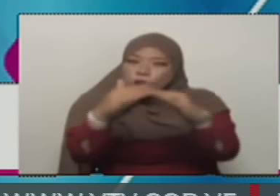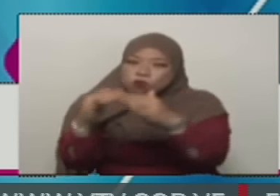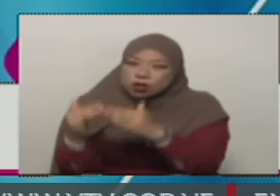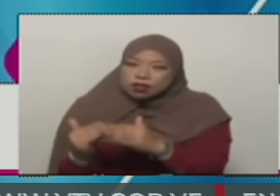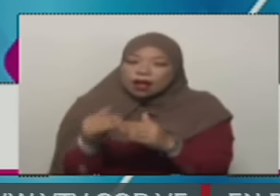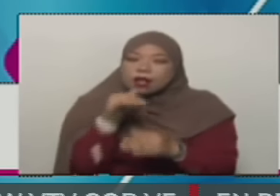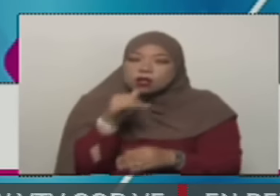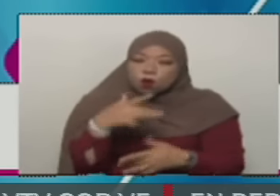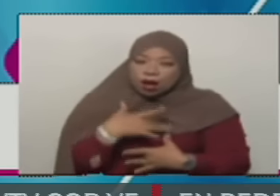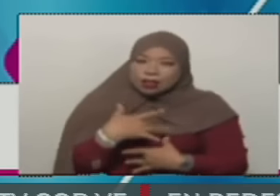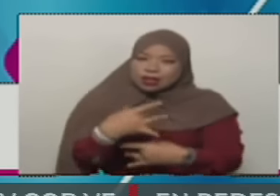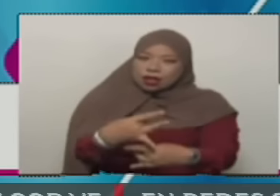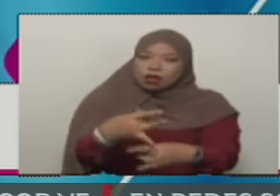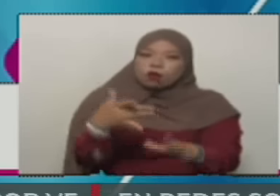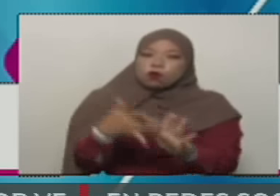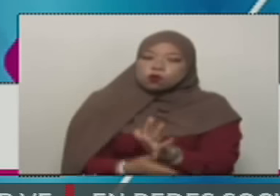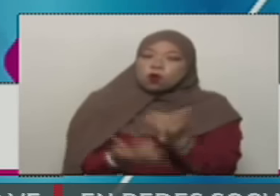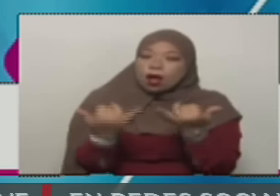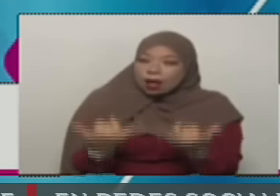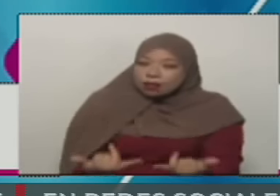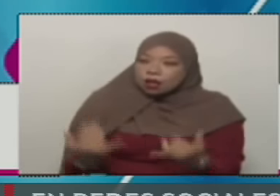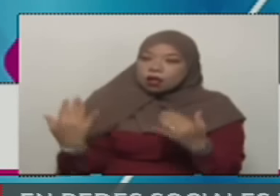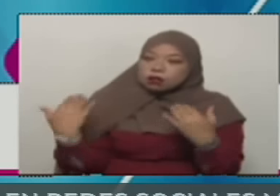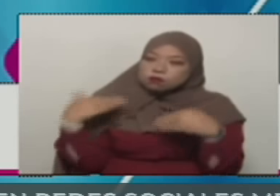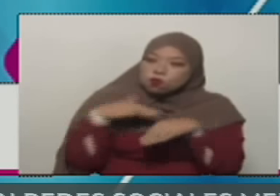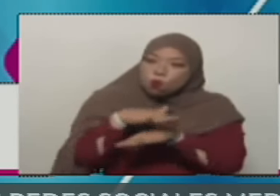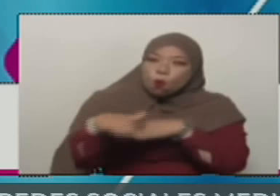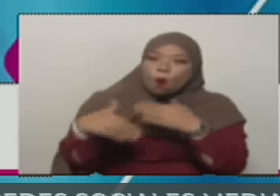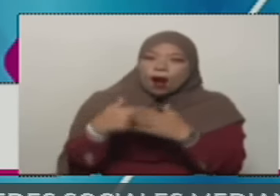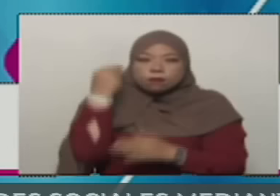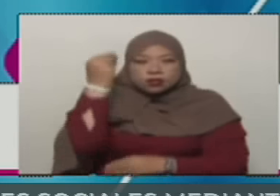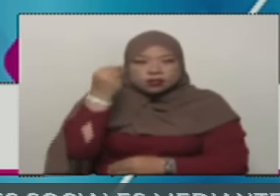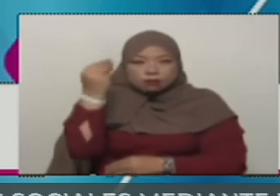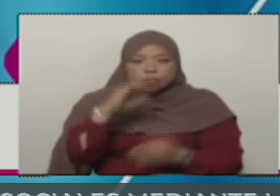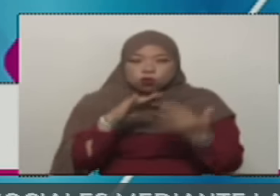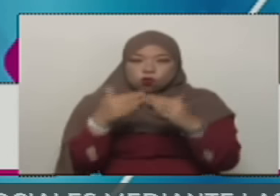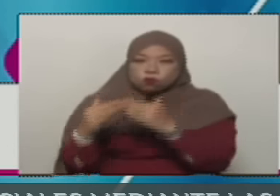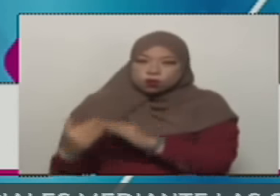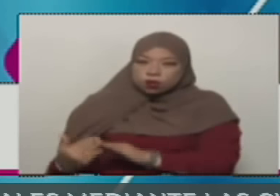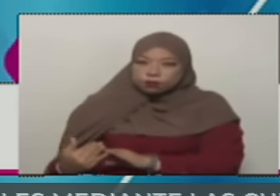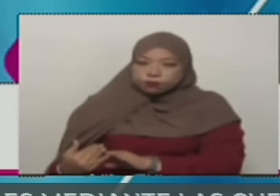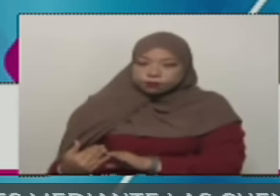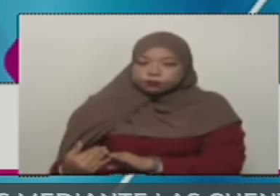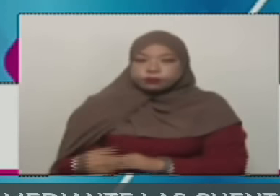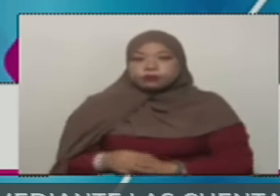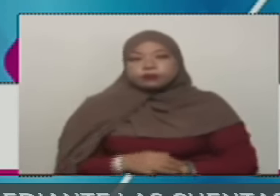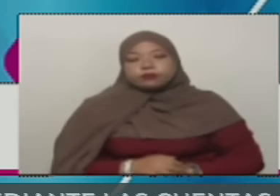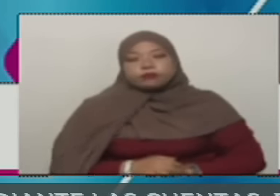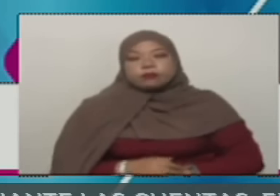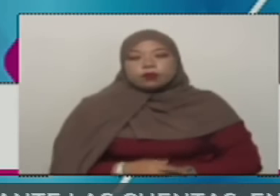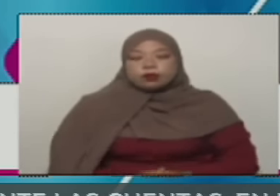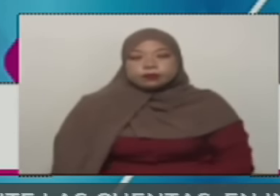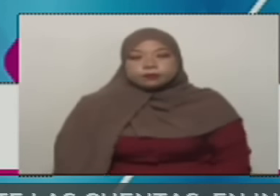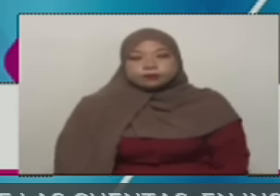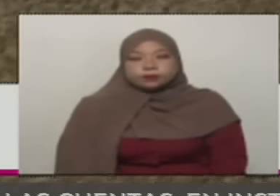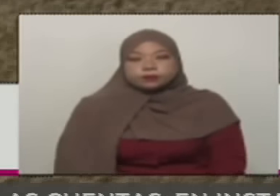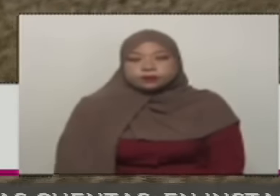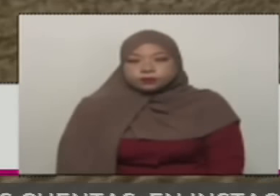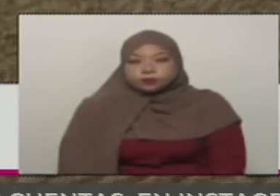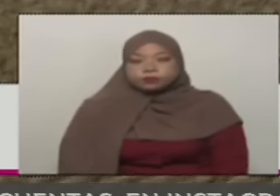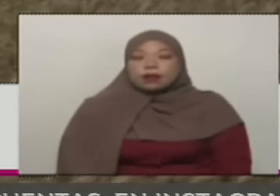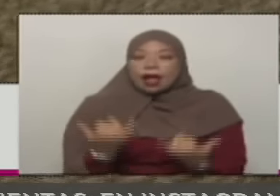tenham interesse, porque eles vão dar essa sucessão na terra, né? Nosotros desde el Movimiento Sin Tierras